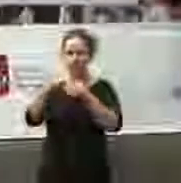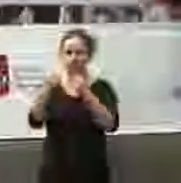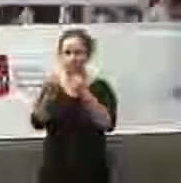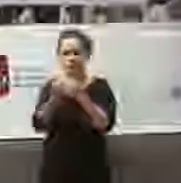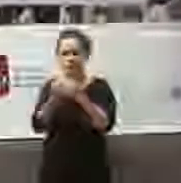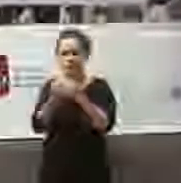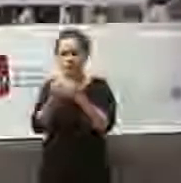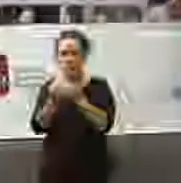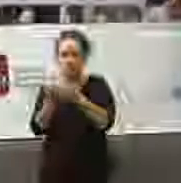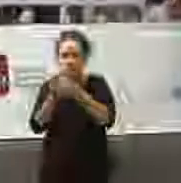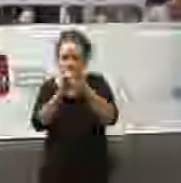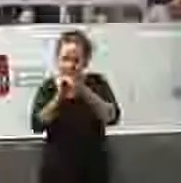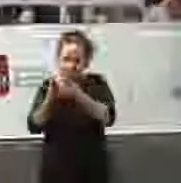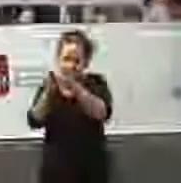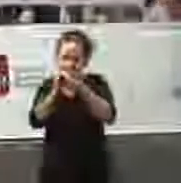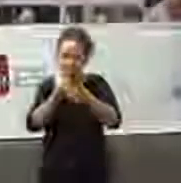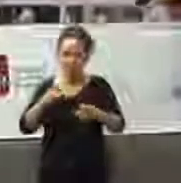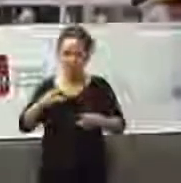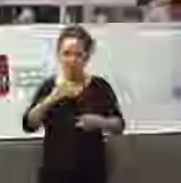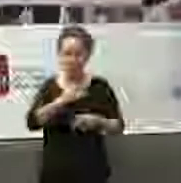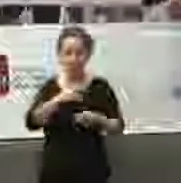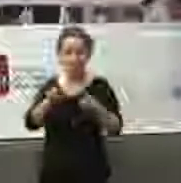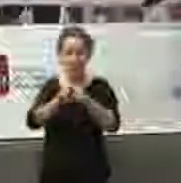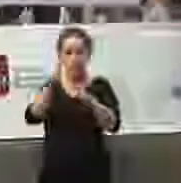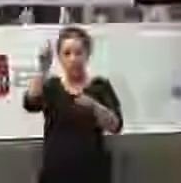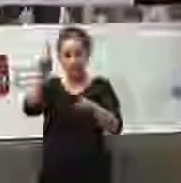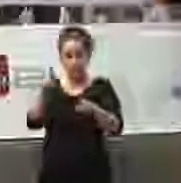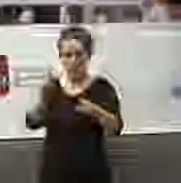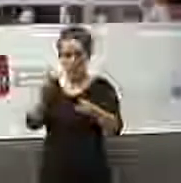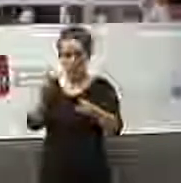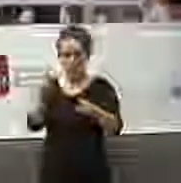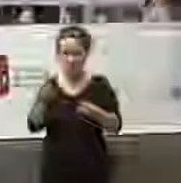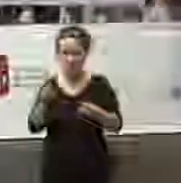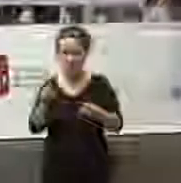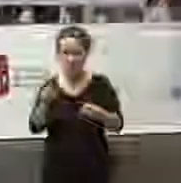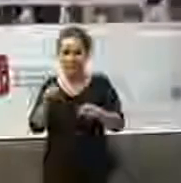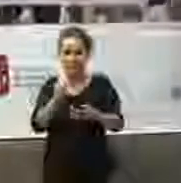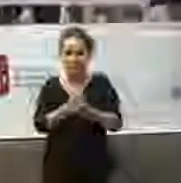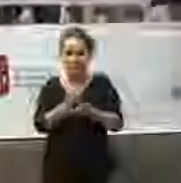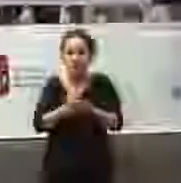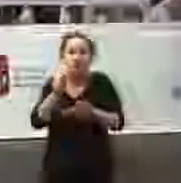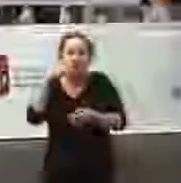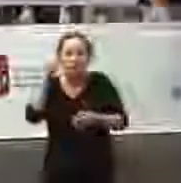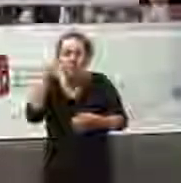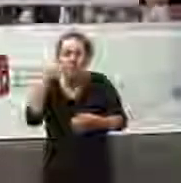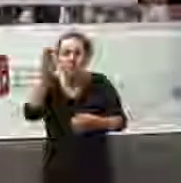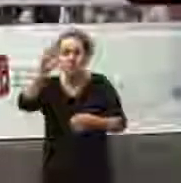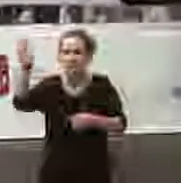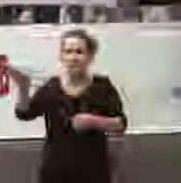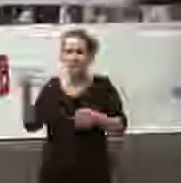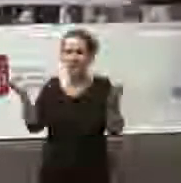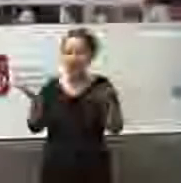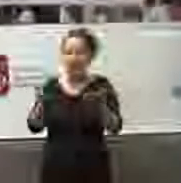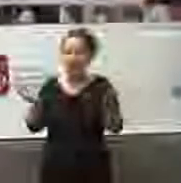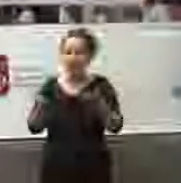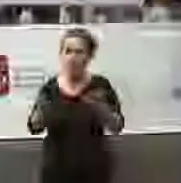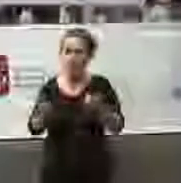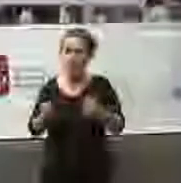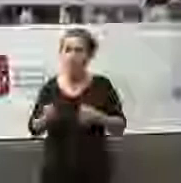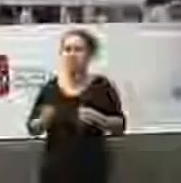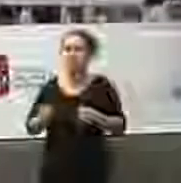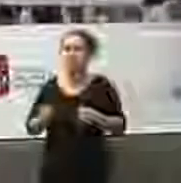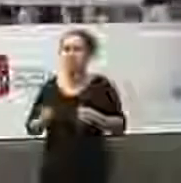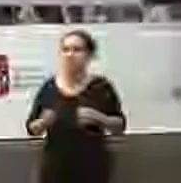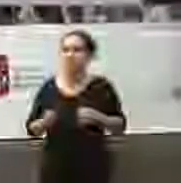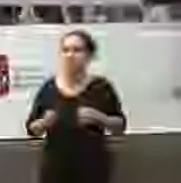e diretor geral adjunto de contratações do senado federal atualmente ocupa os cargos